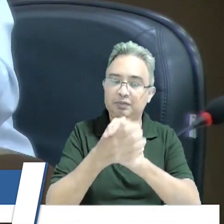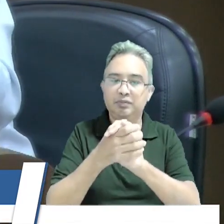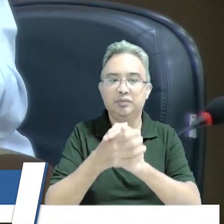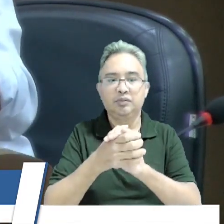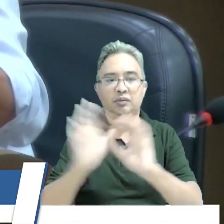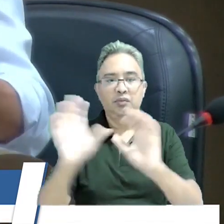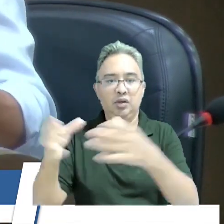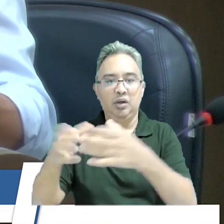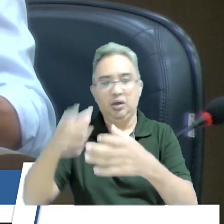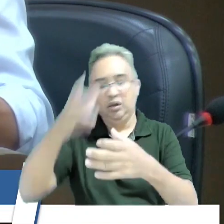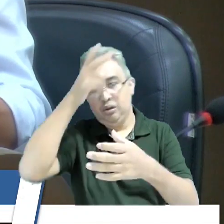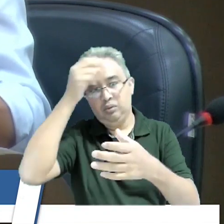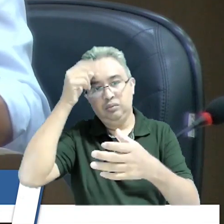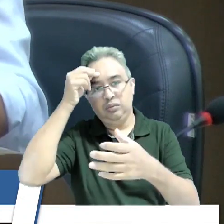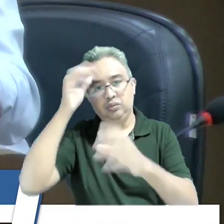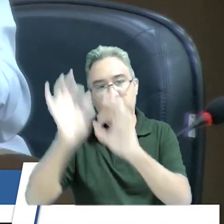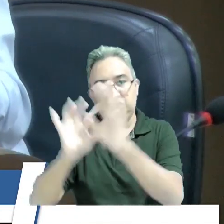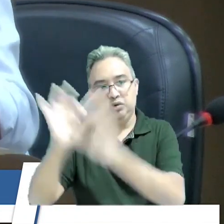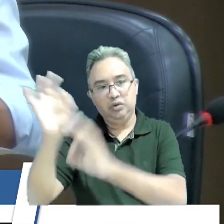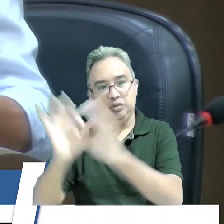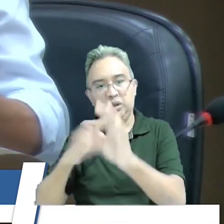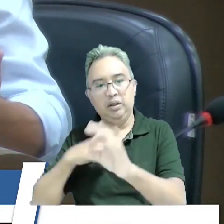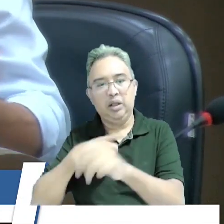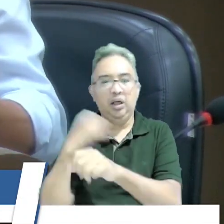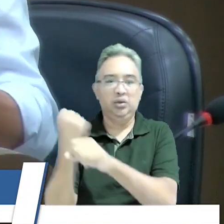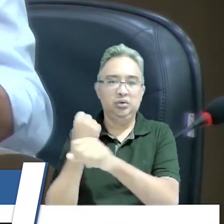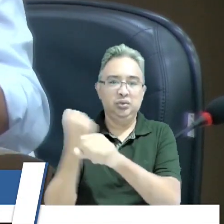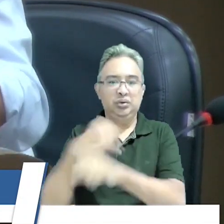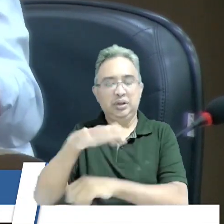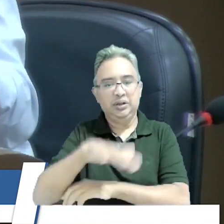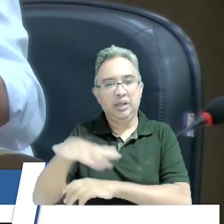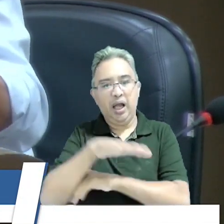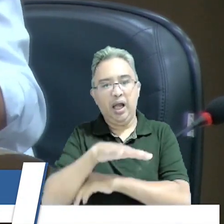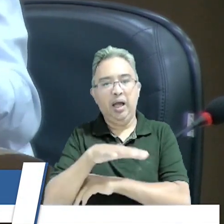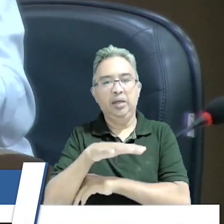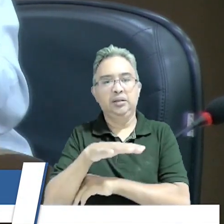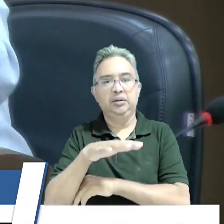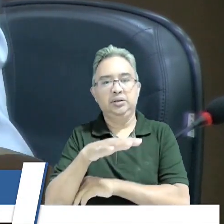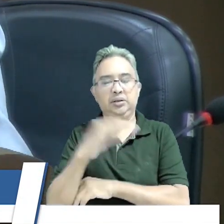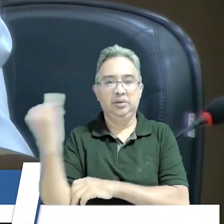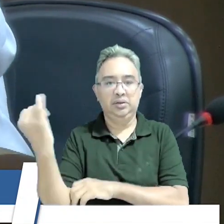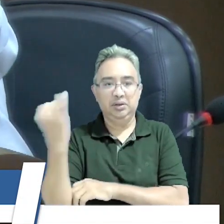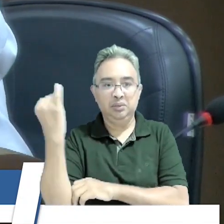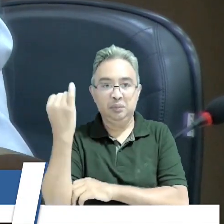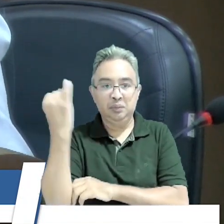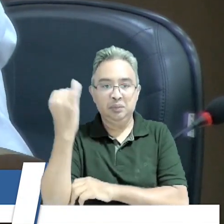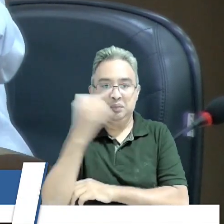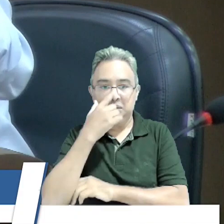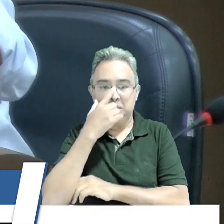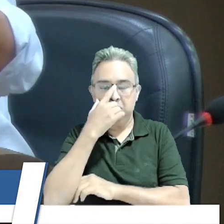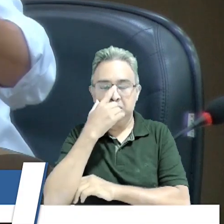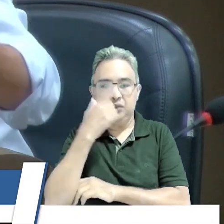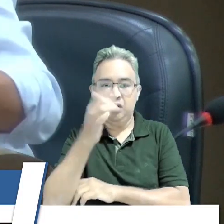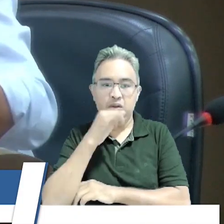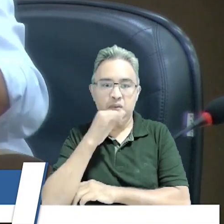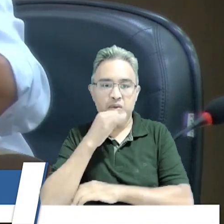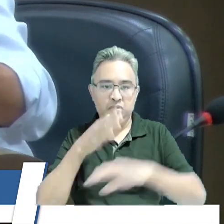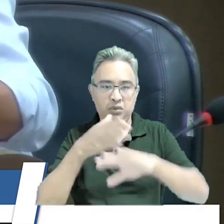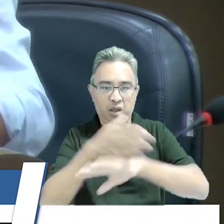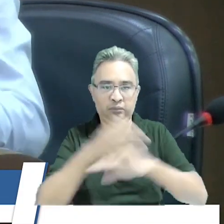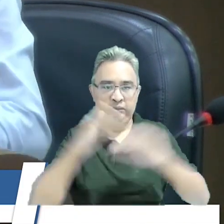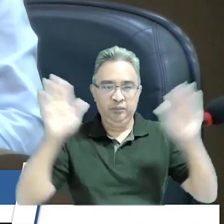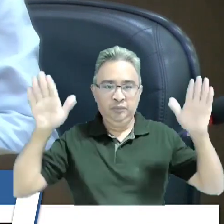trazer um pacote de obras em áreas essenciais, que a entrada lá do aeroporto é uma coisa